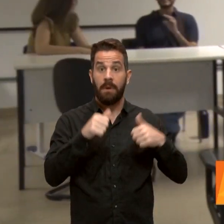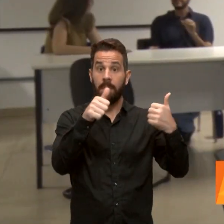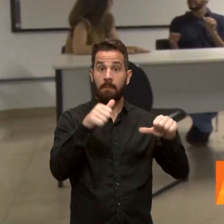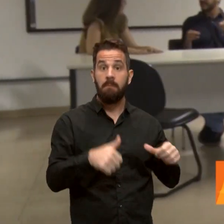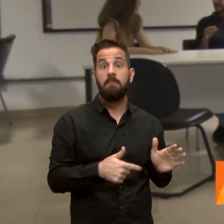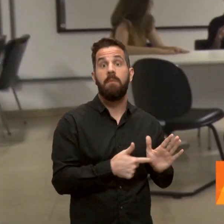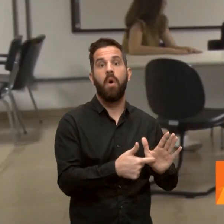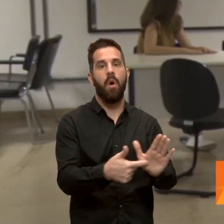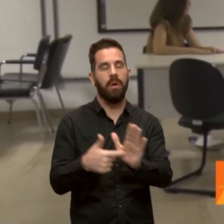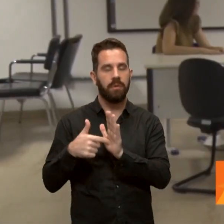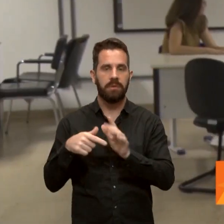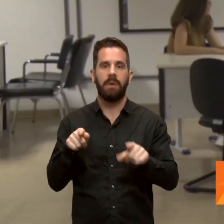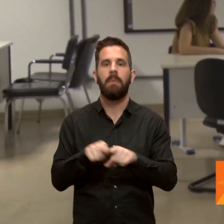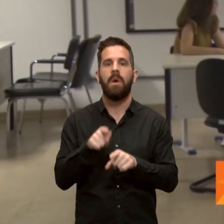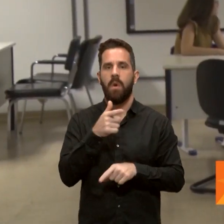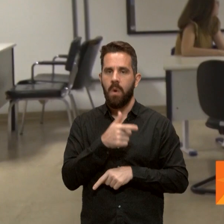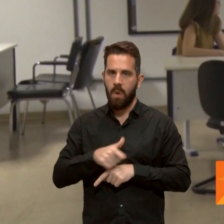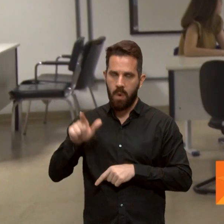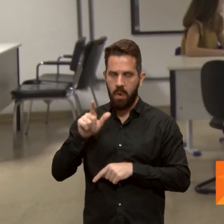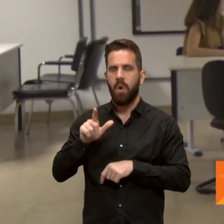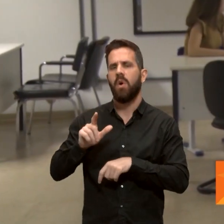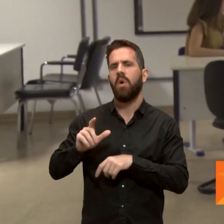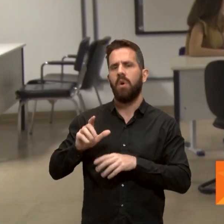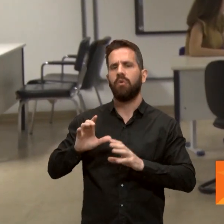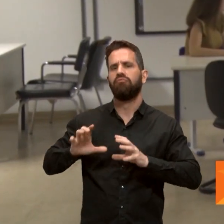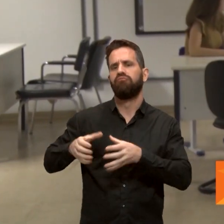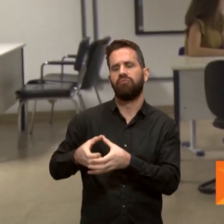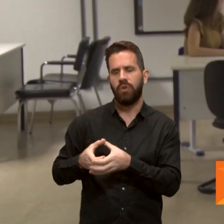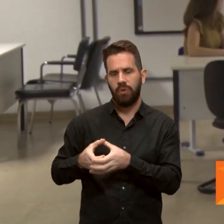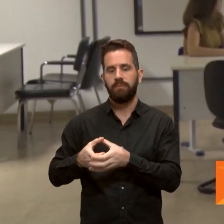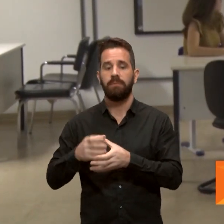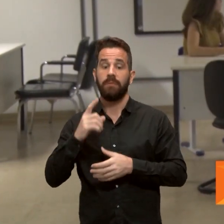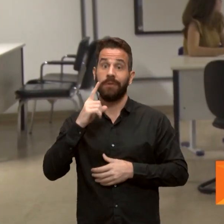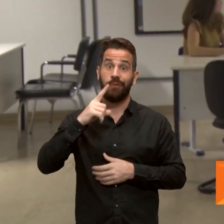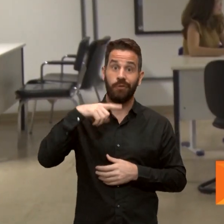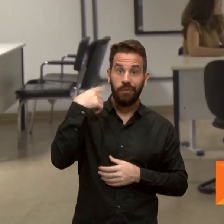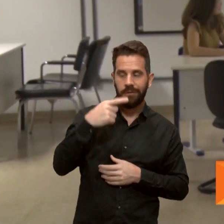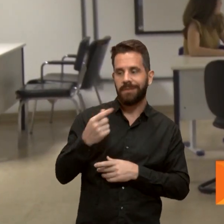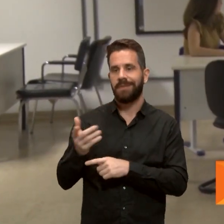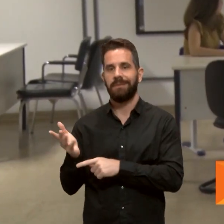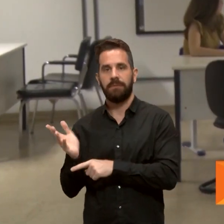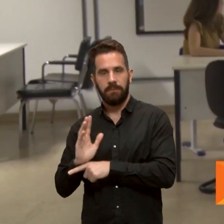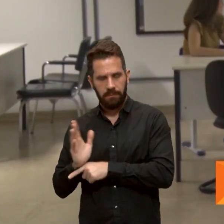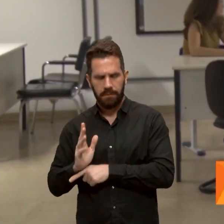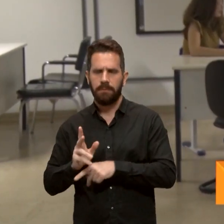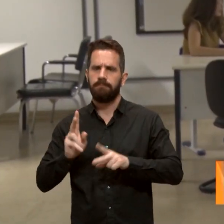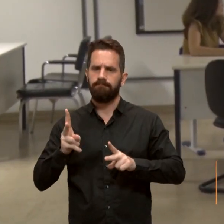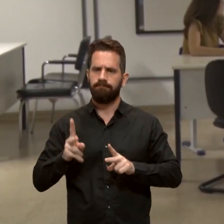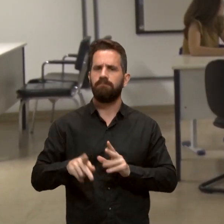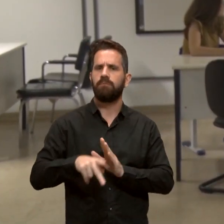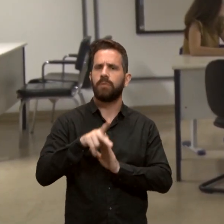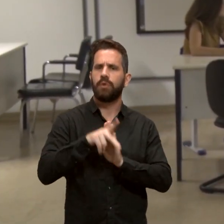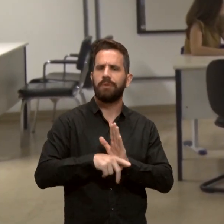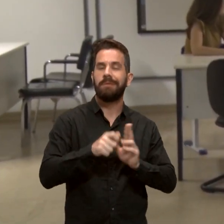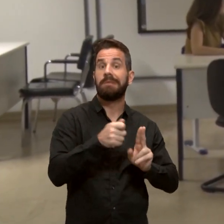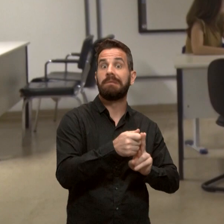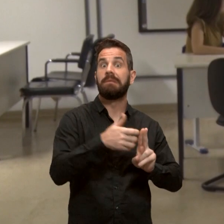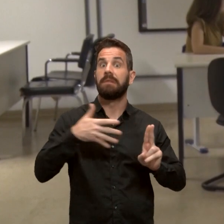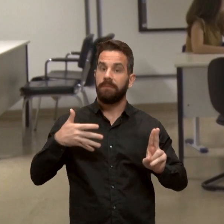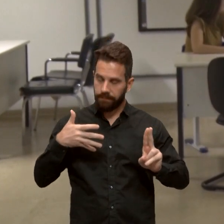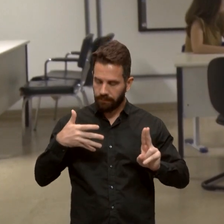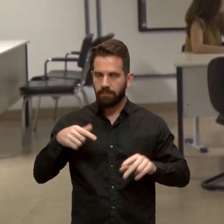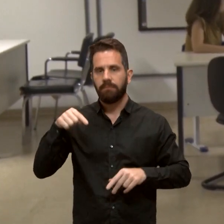ciclo Direito e Cinema, que faz parte da atividade de extensão. Aqui são exibidos filmes que